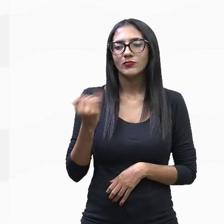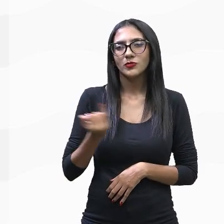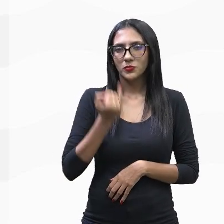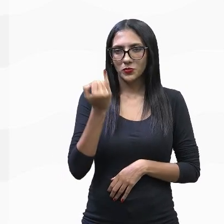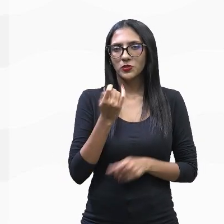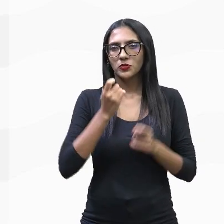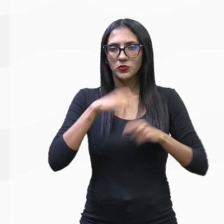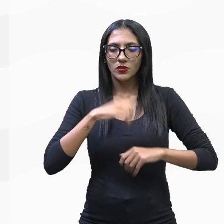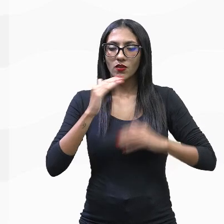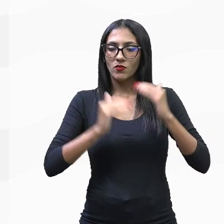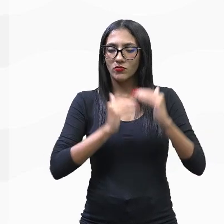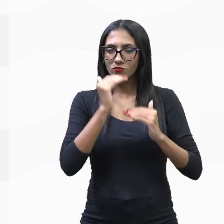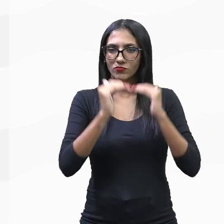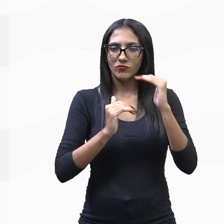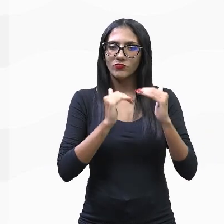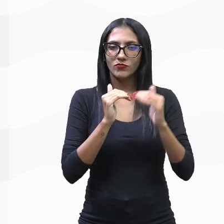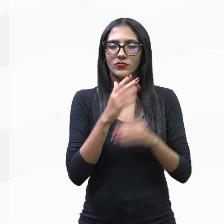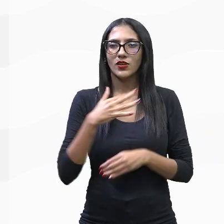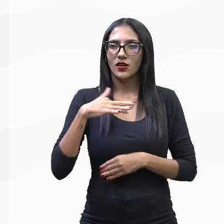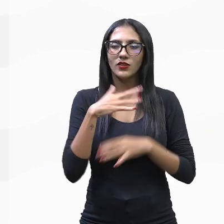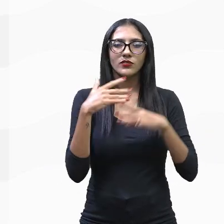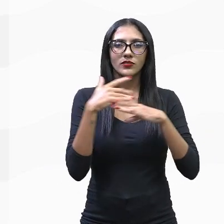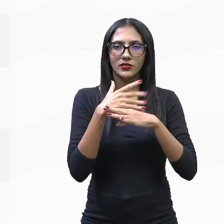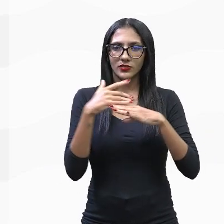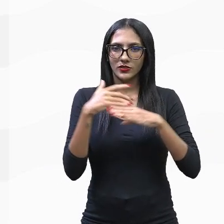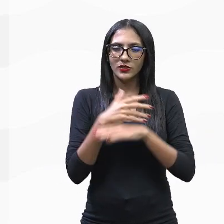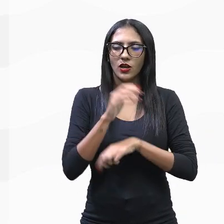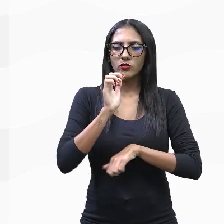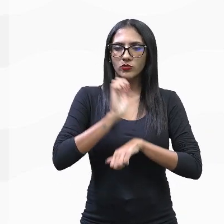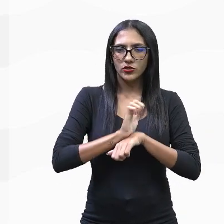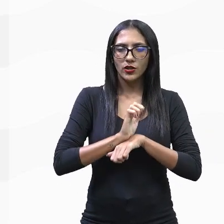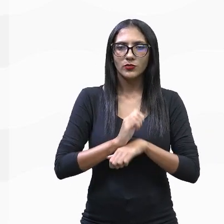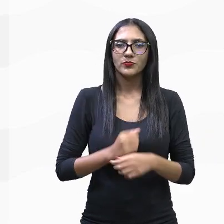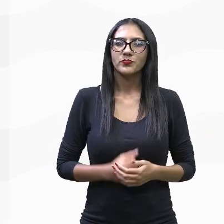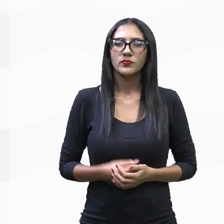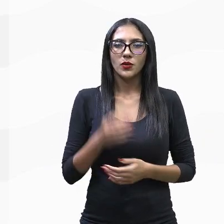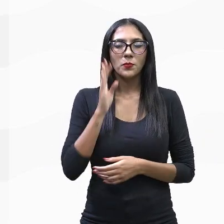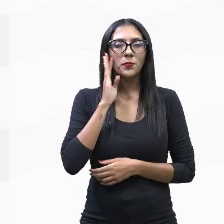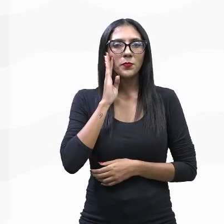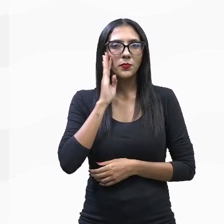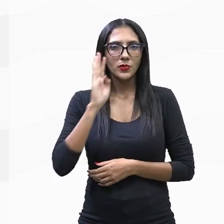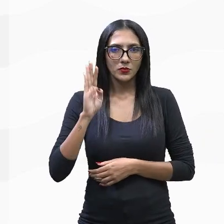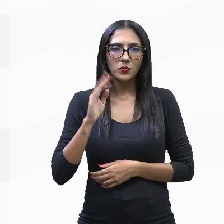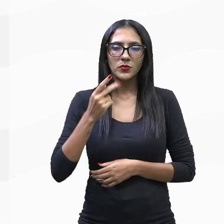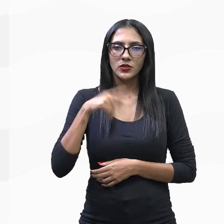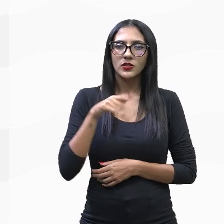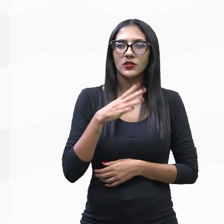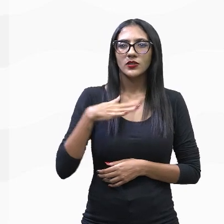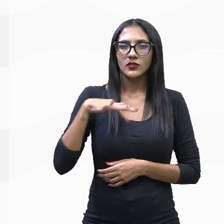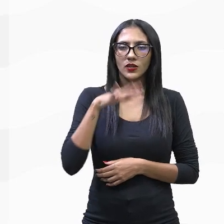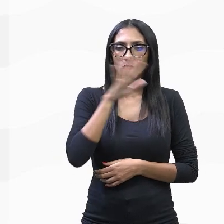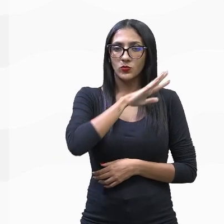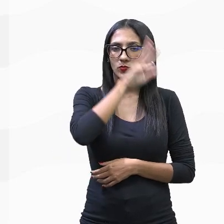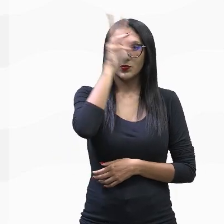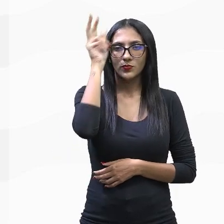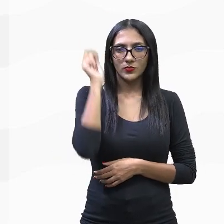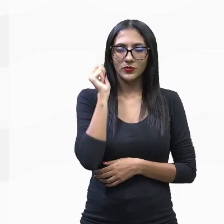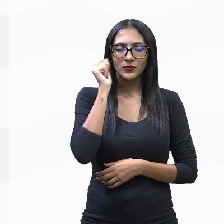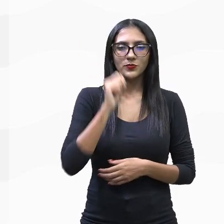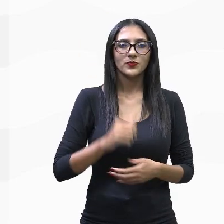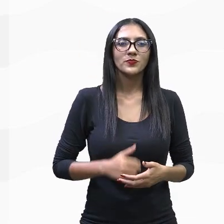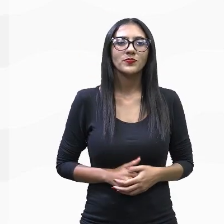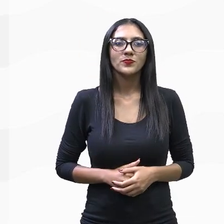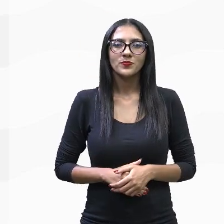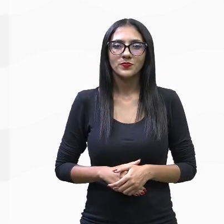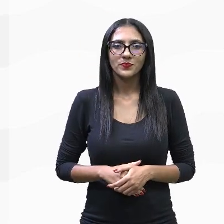da nossa região, da nossa cidade, do nosso estado em especial, no nosso caso, o Amazonas. Tudo bem? E